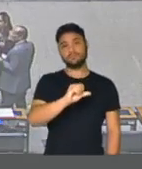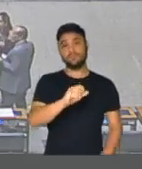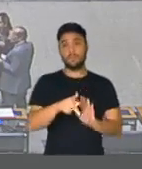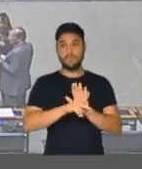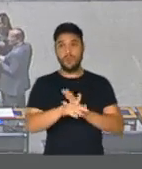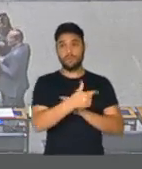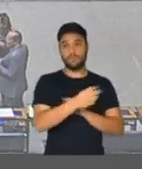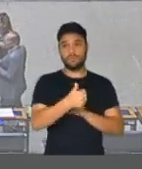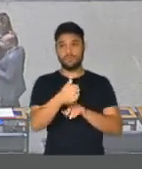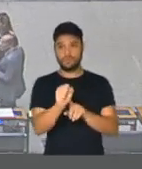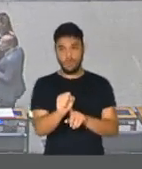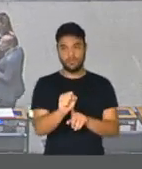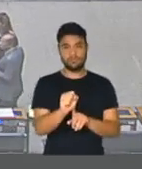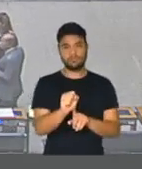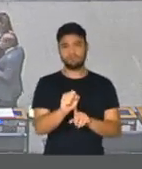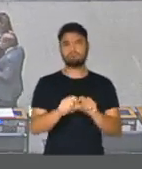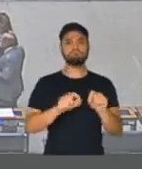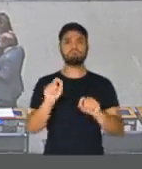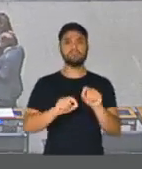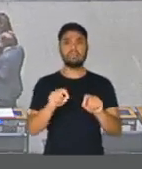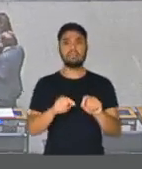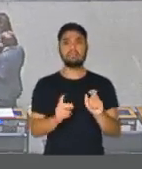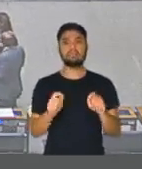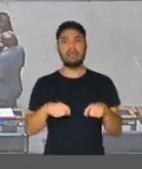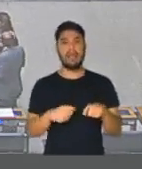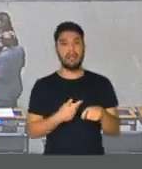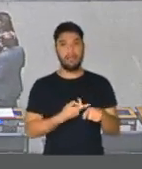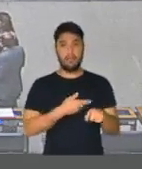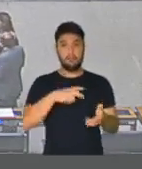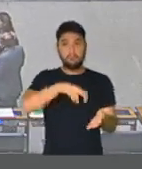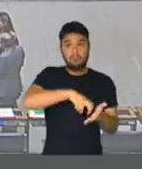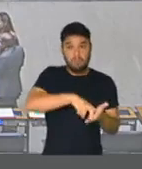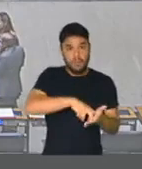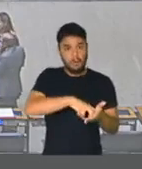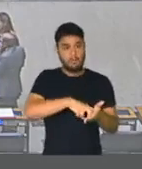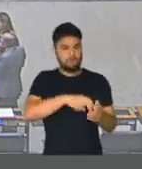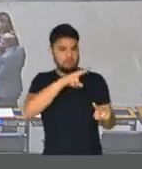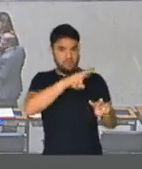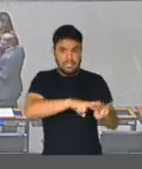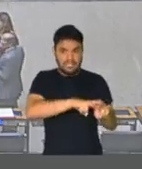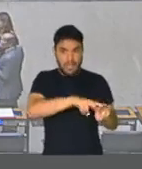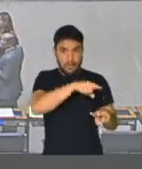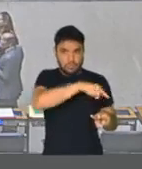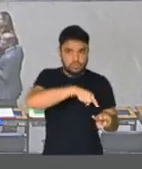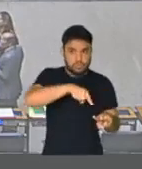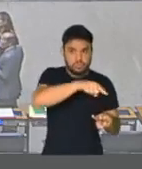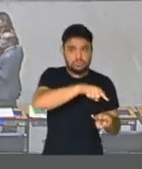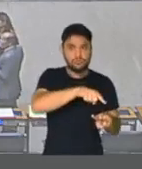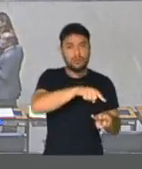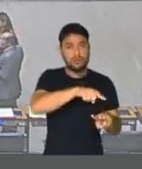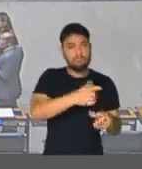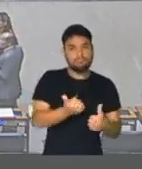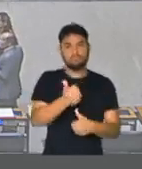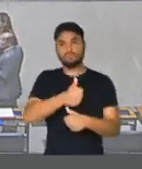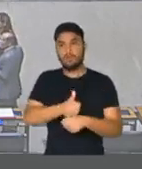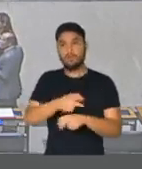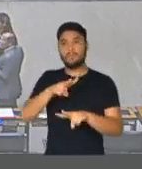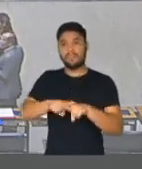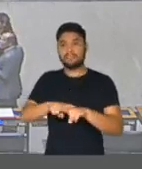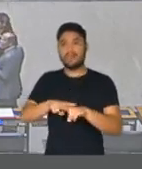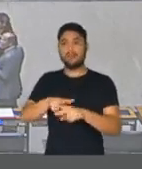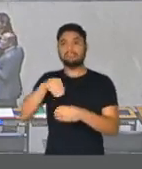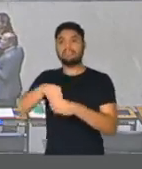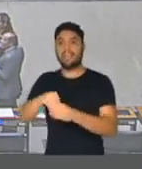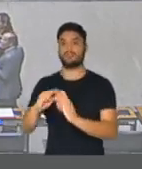de 2018, estabelece a substituição da pena, aliás, da prisão preventiva por prisão domiciliar